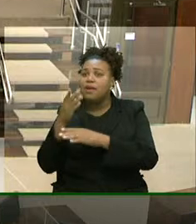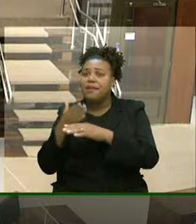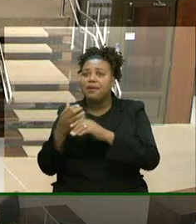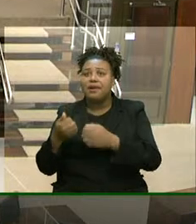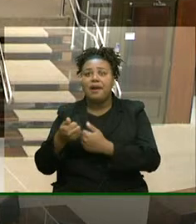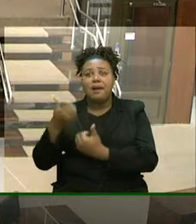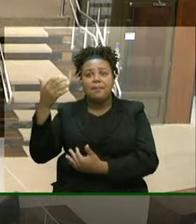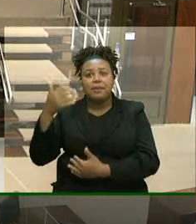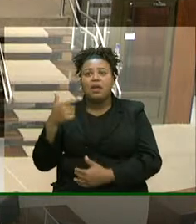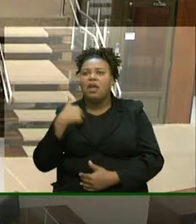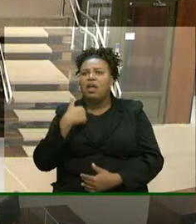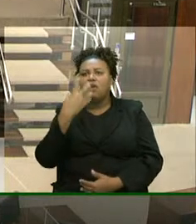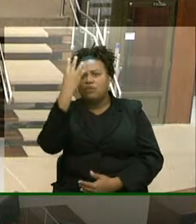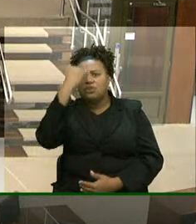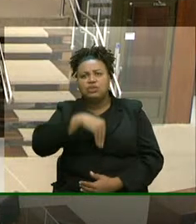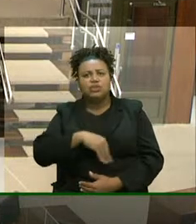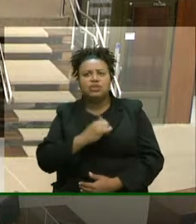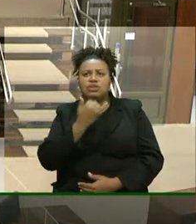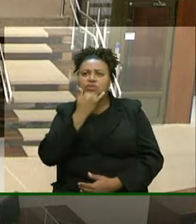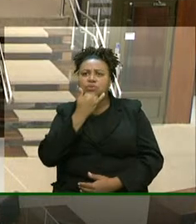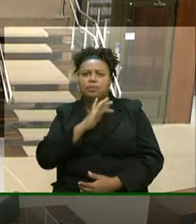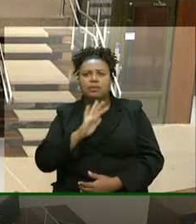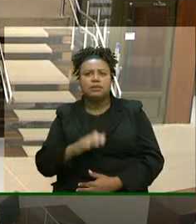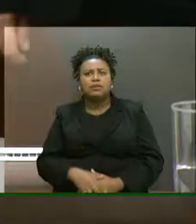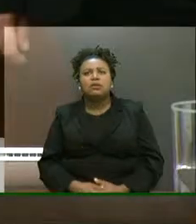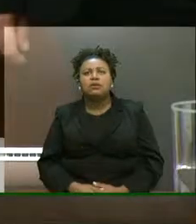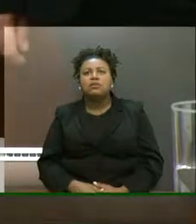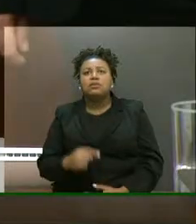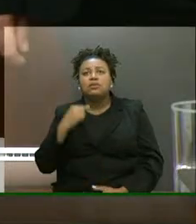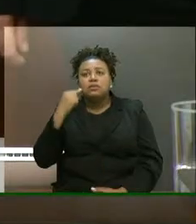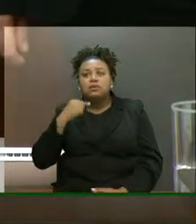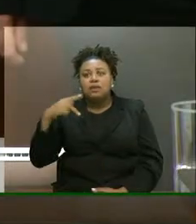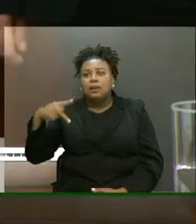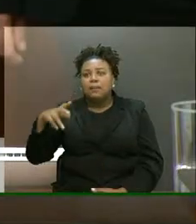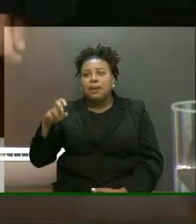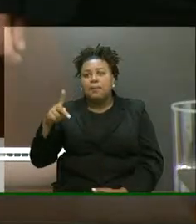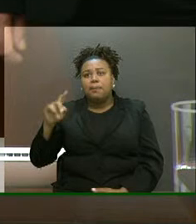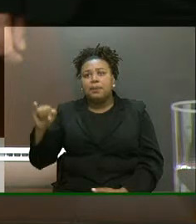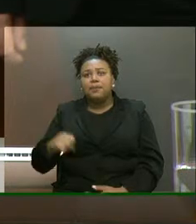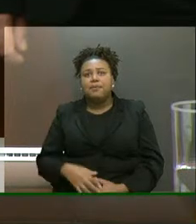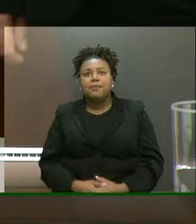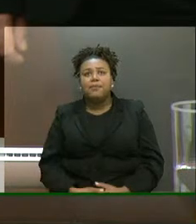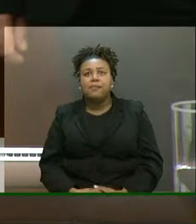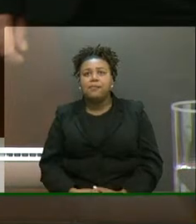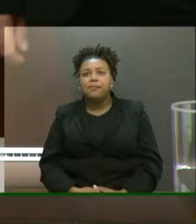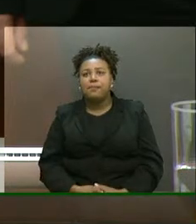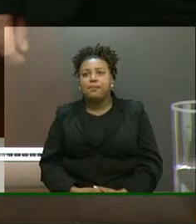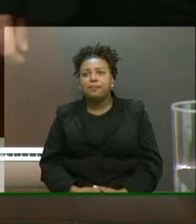Tá. Eu vou desistir, desculpe. O deputado Pepe Vargas, só com a palavra.